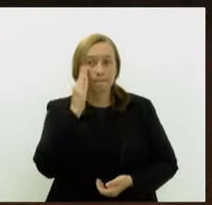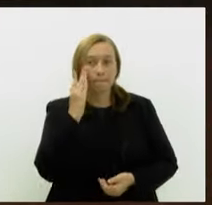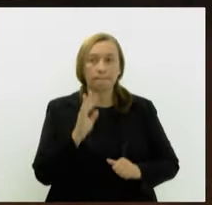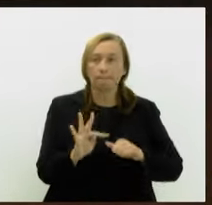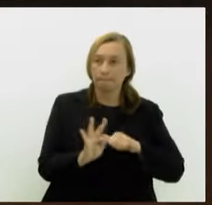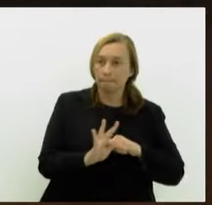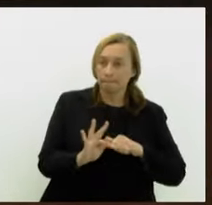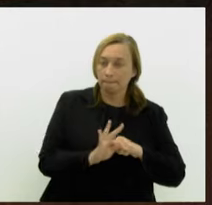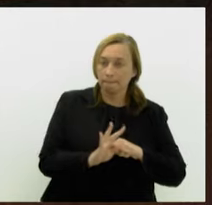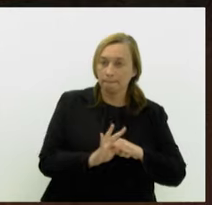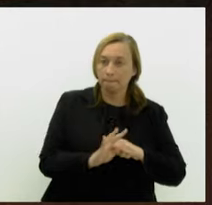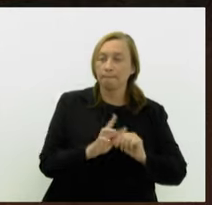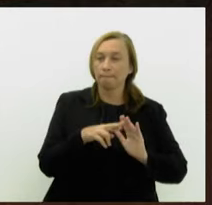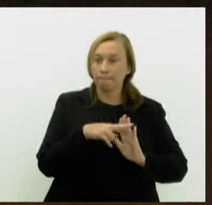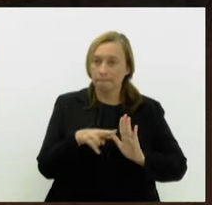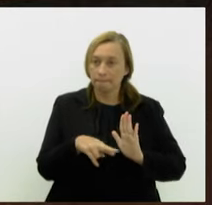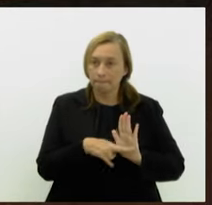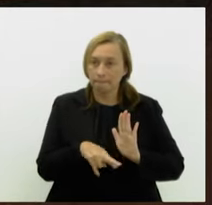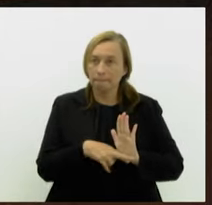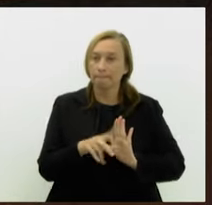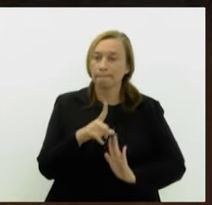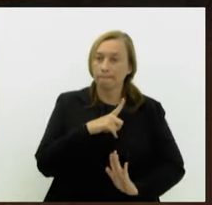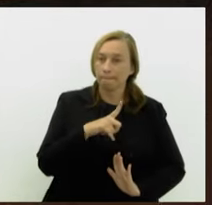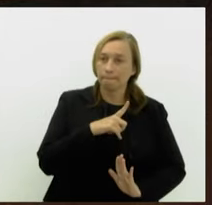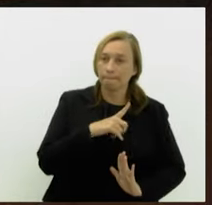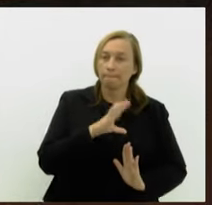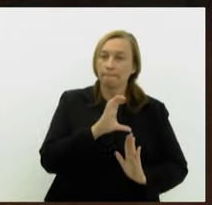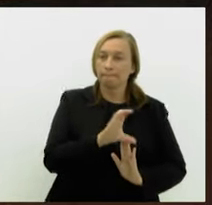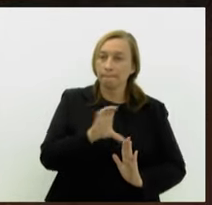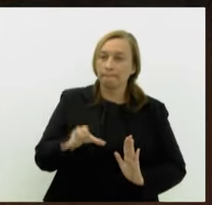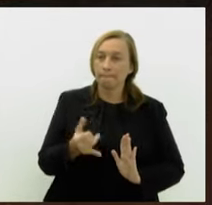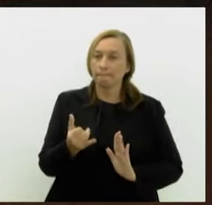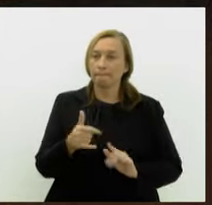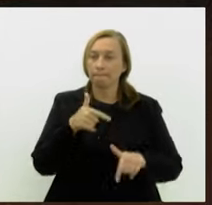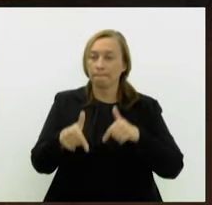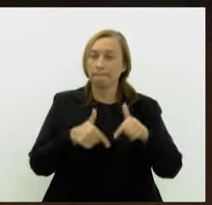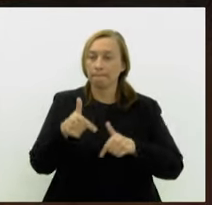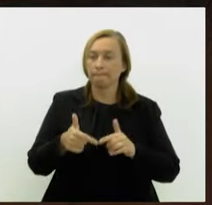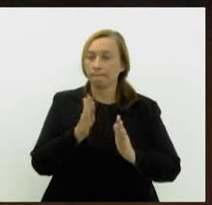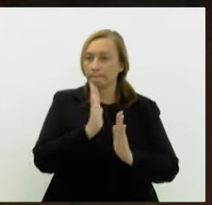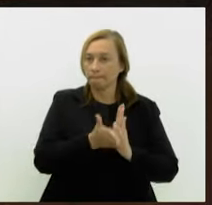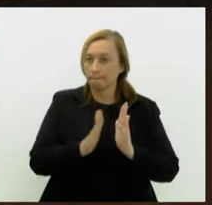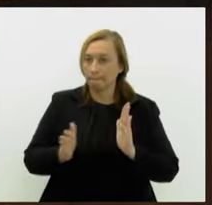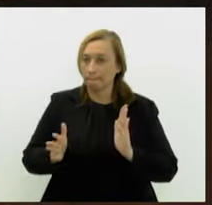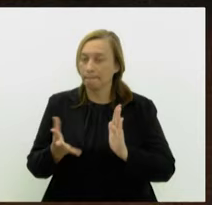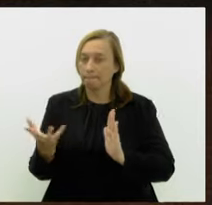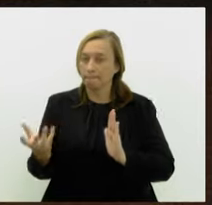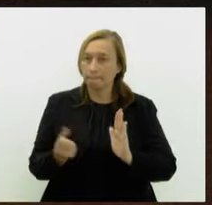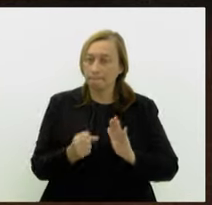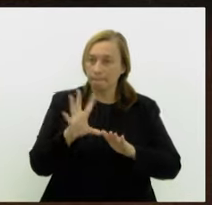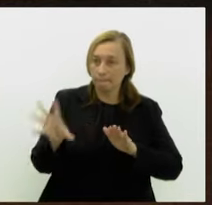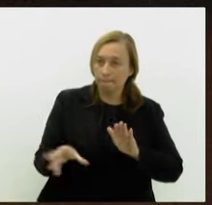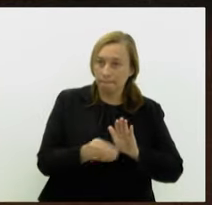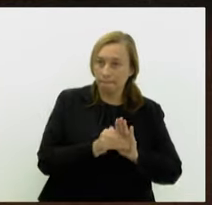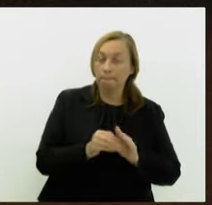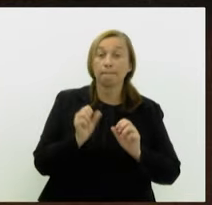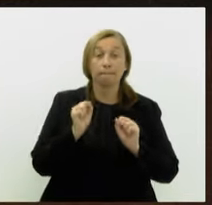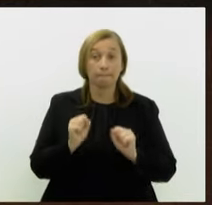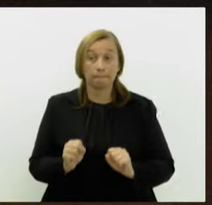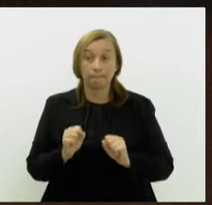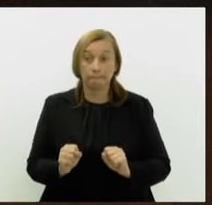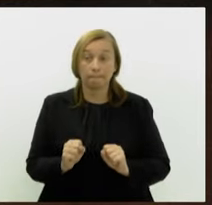Tecnicamente, do regimento, a gente tem aqui o hábito do CCJ chamar os trabalhos à ordem e acatar emendas. Pode ser que,